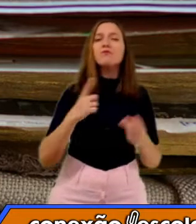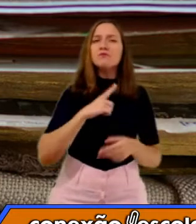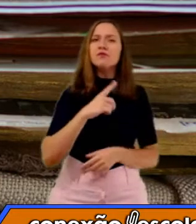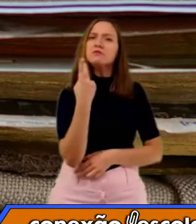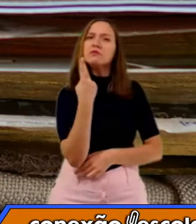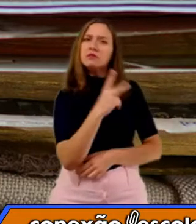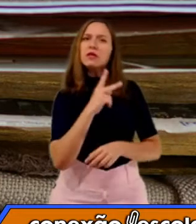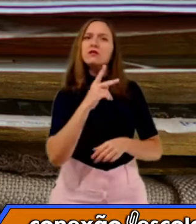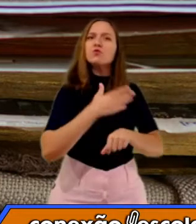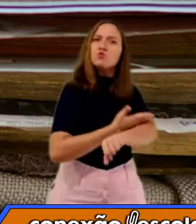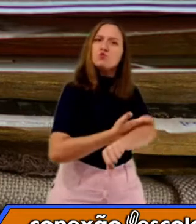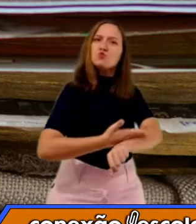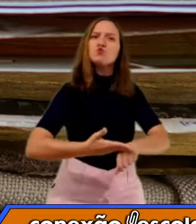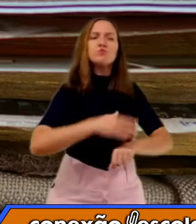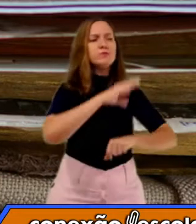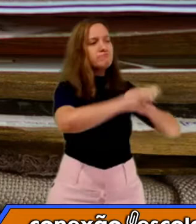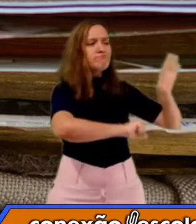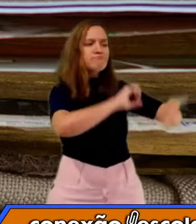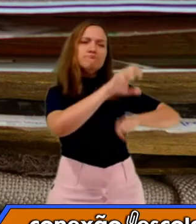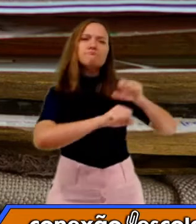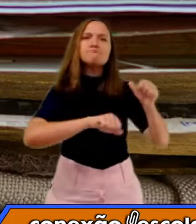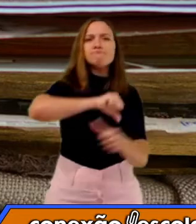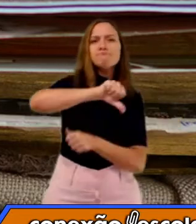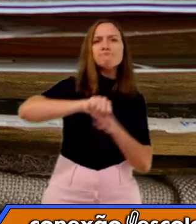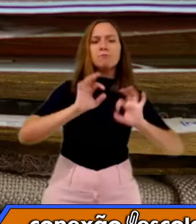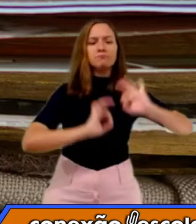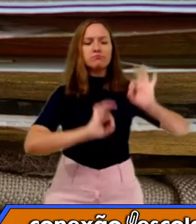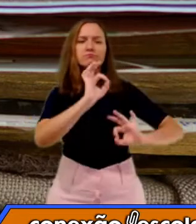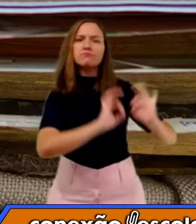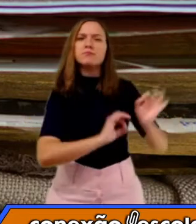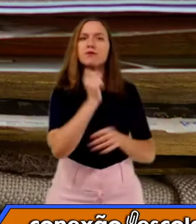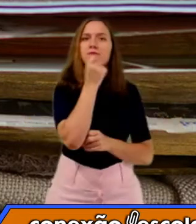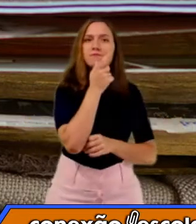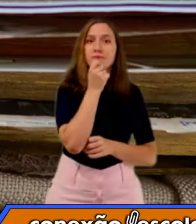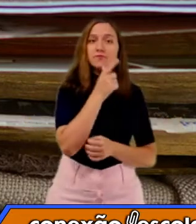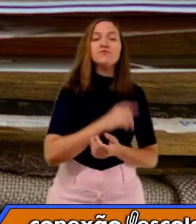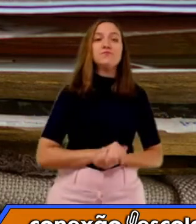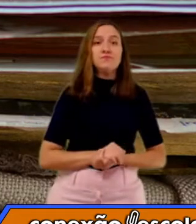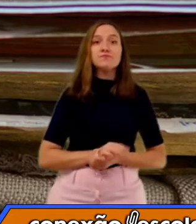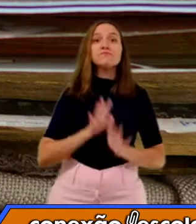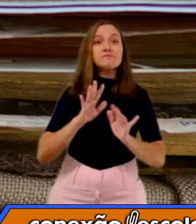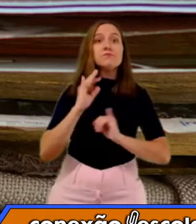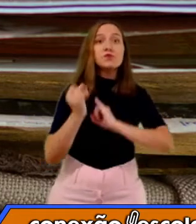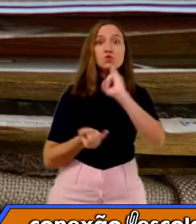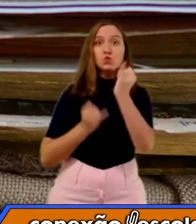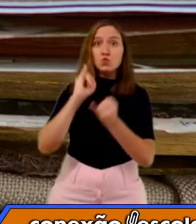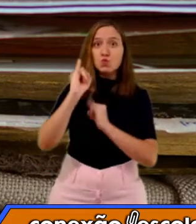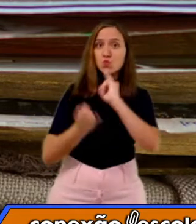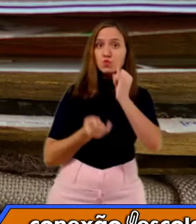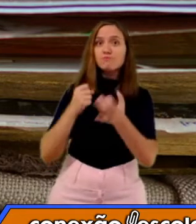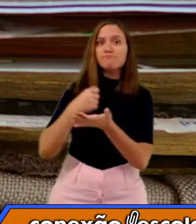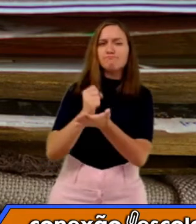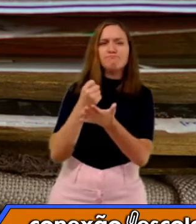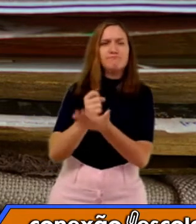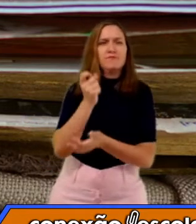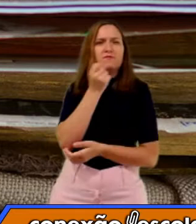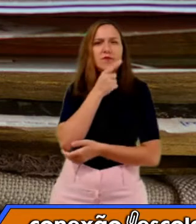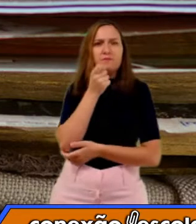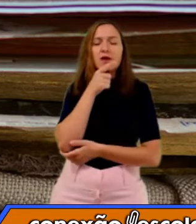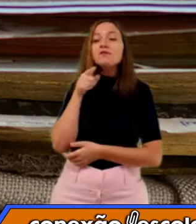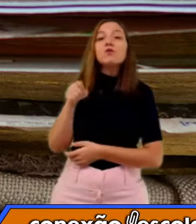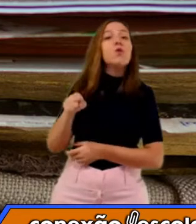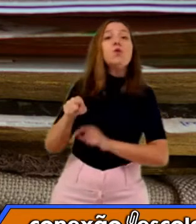isso. Esse processo dessa indústria farmacêutica trouxe para nós o que eles não tinham: